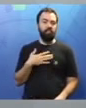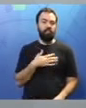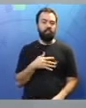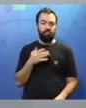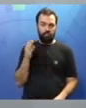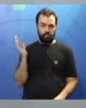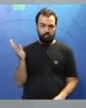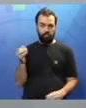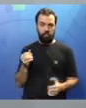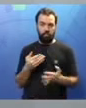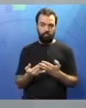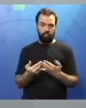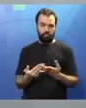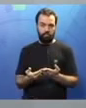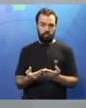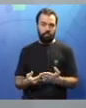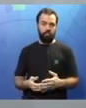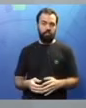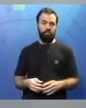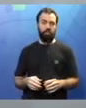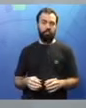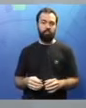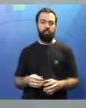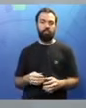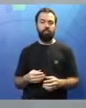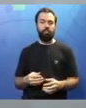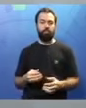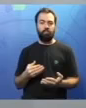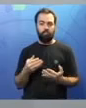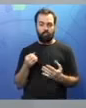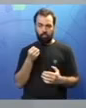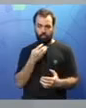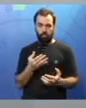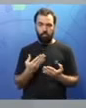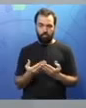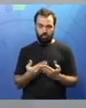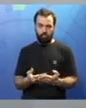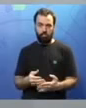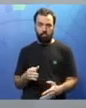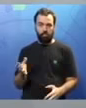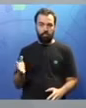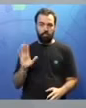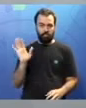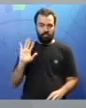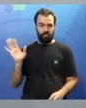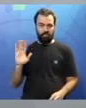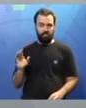vocês tenham gostado. Eu desejo a vocês uns bons estudos e até a nossa próxima aula.